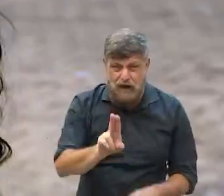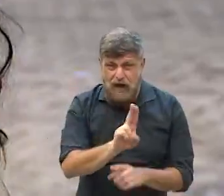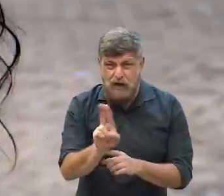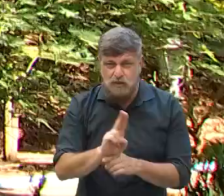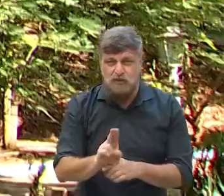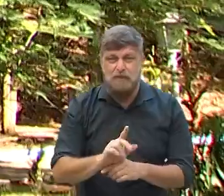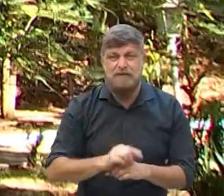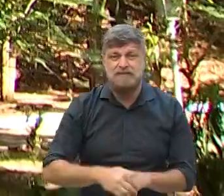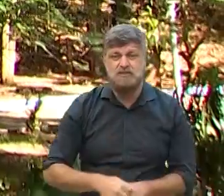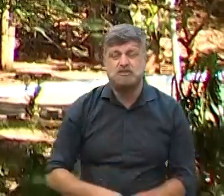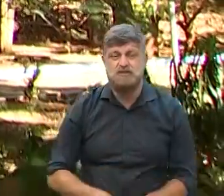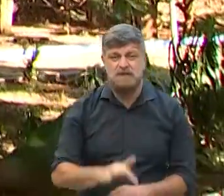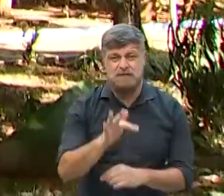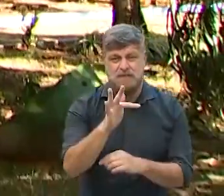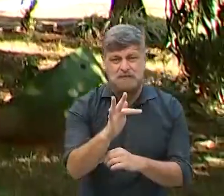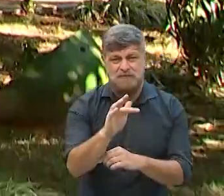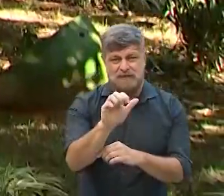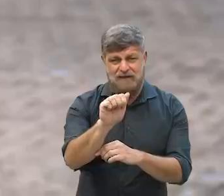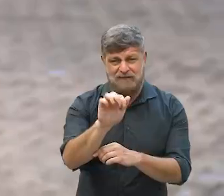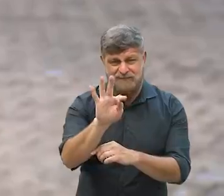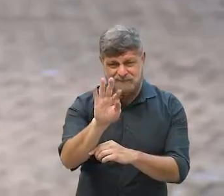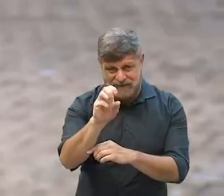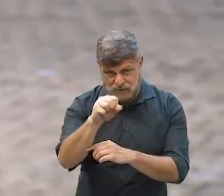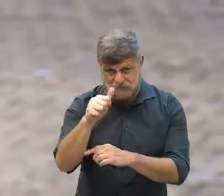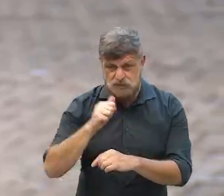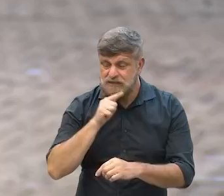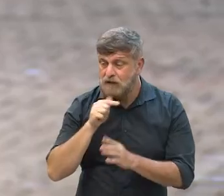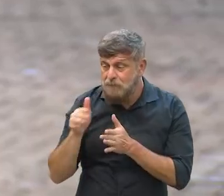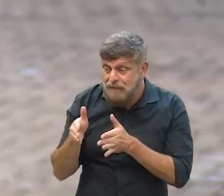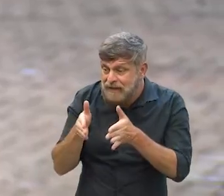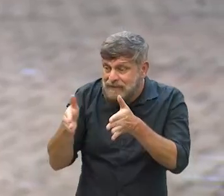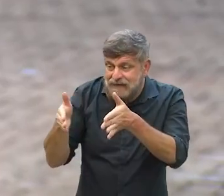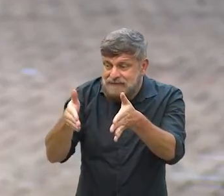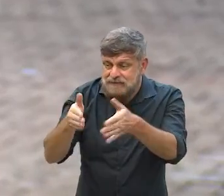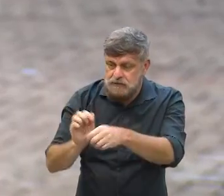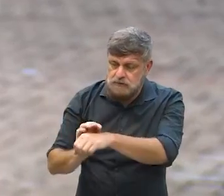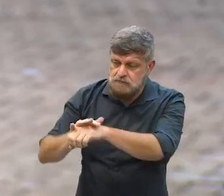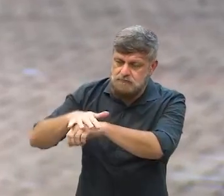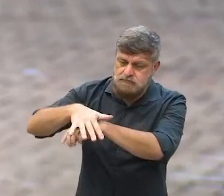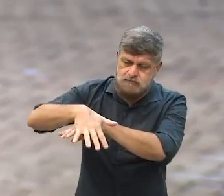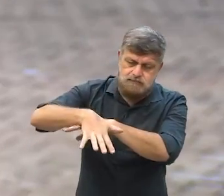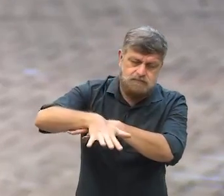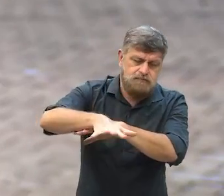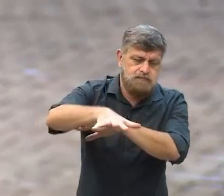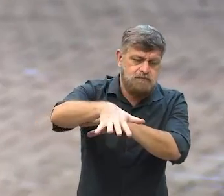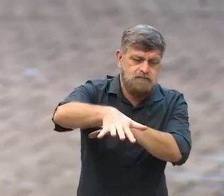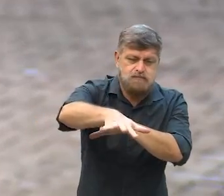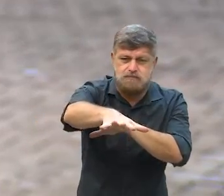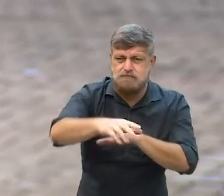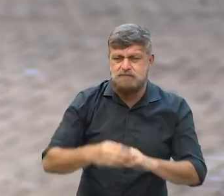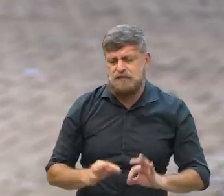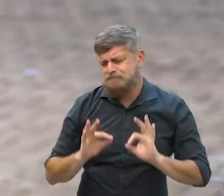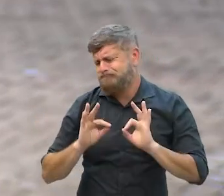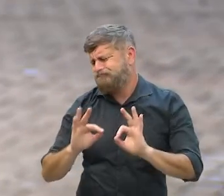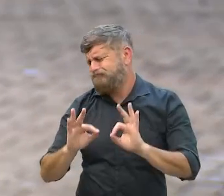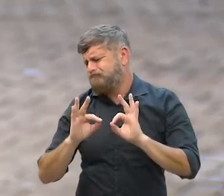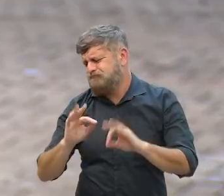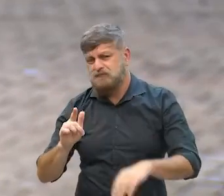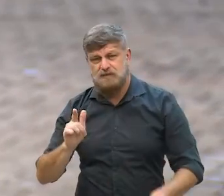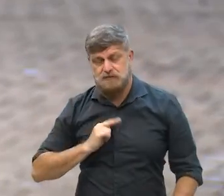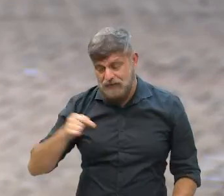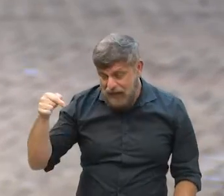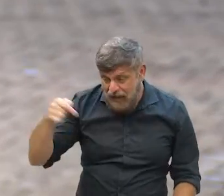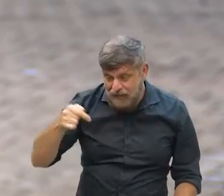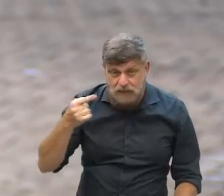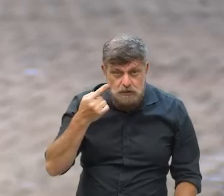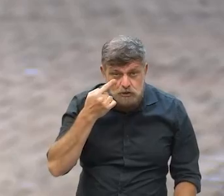Onde tinha um acúmulo muito grande de lixo, a gente tem uma nascente aqui de qualidade da água assim essencial, né? Assim, aqui a